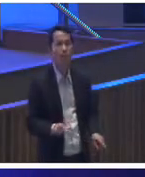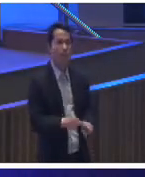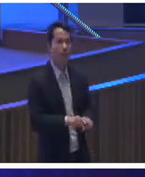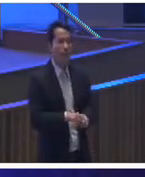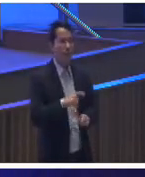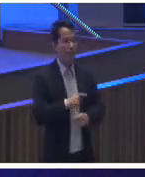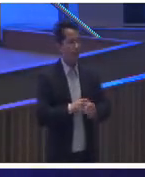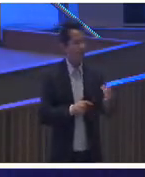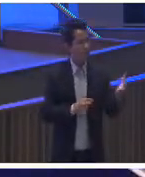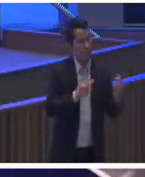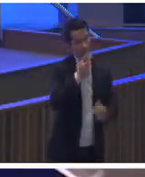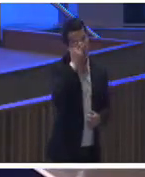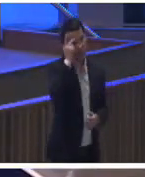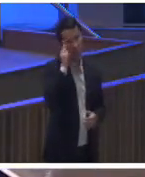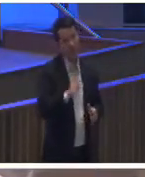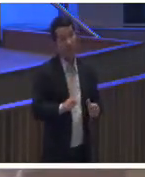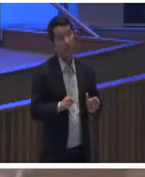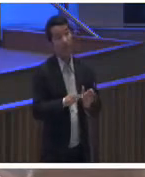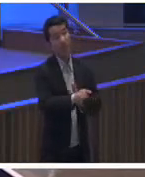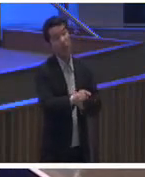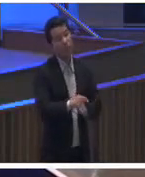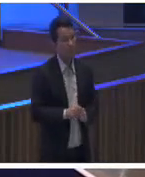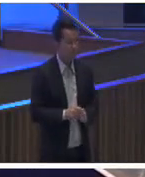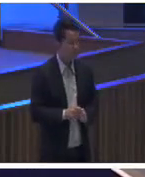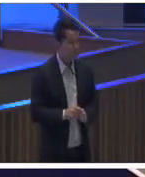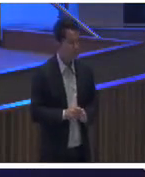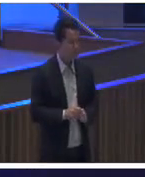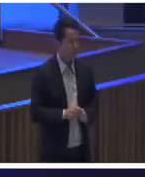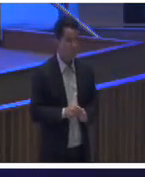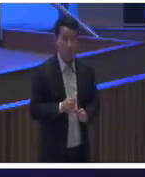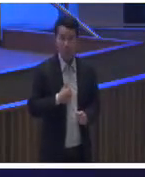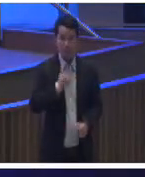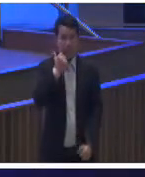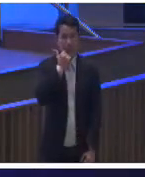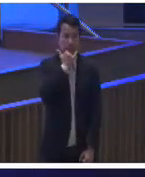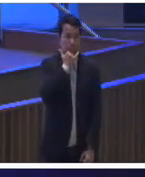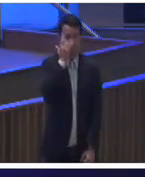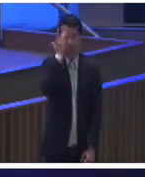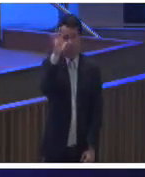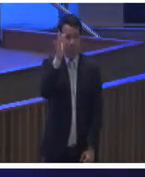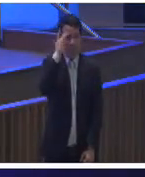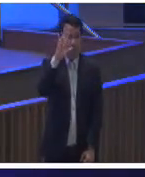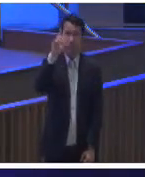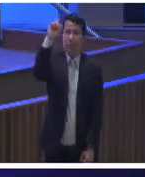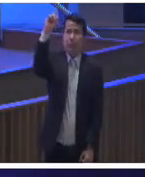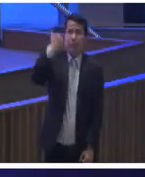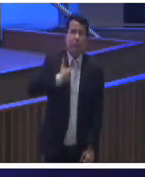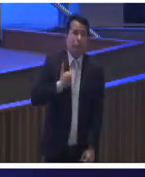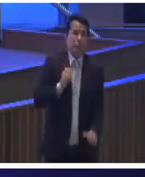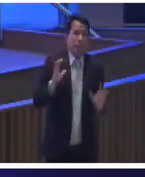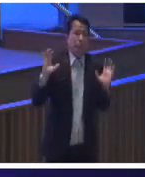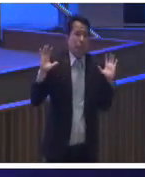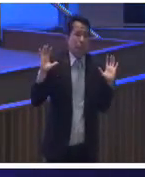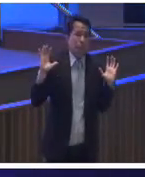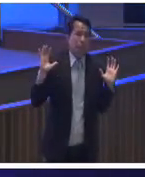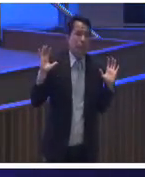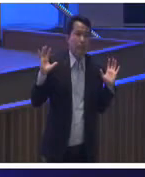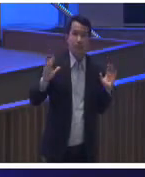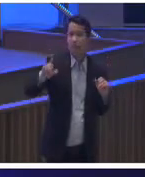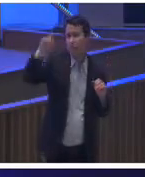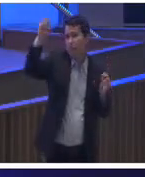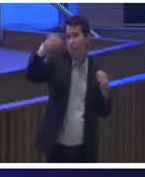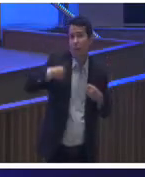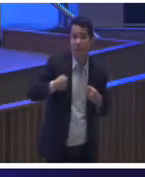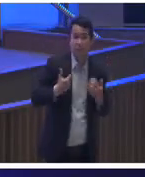mas qual é o argumento? Eu não sei. Deus tocou meu coração, eu vou ouvir a voz do Espírito. Eu não quero falar nada